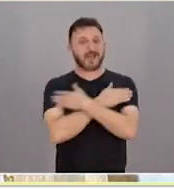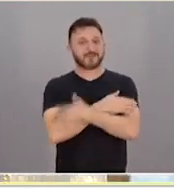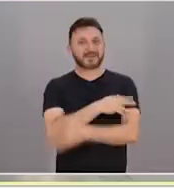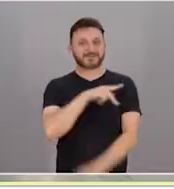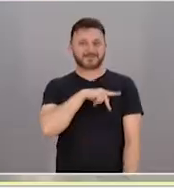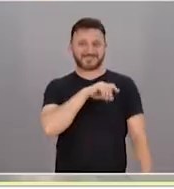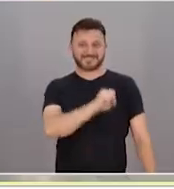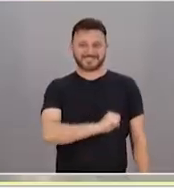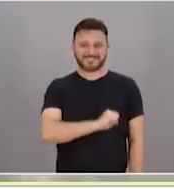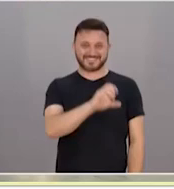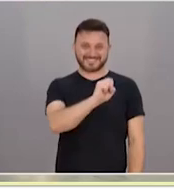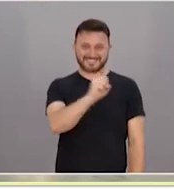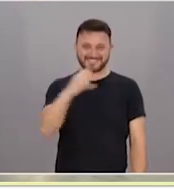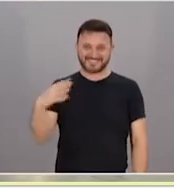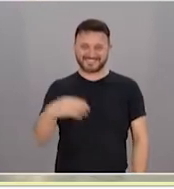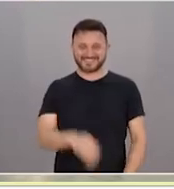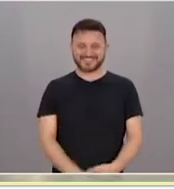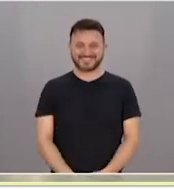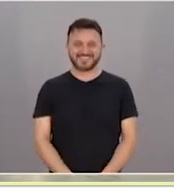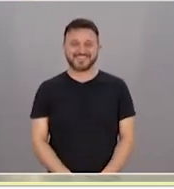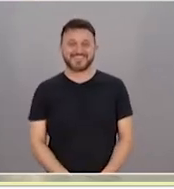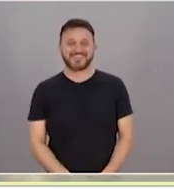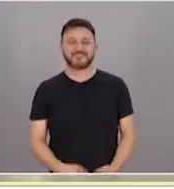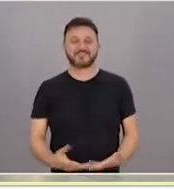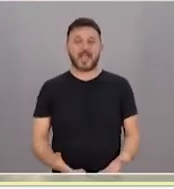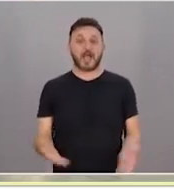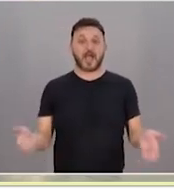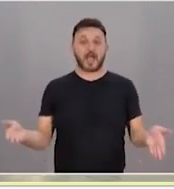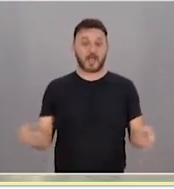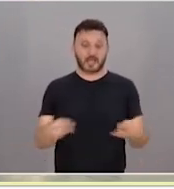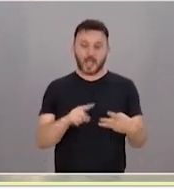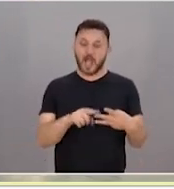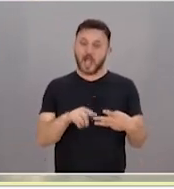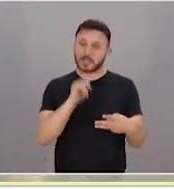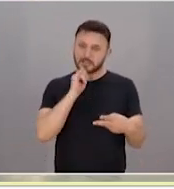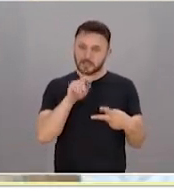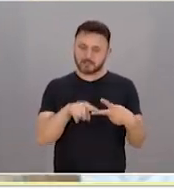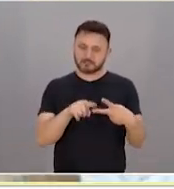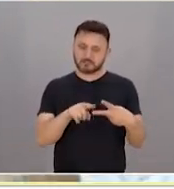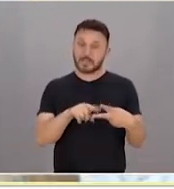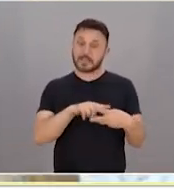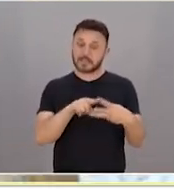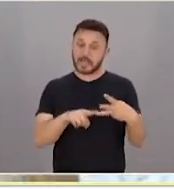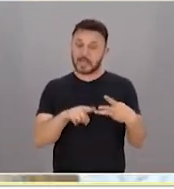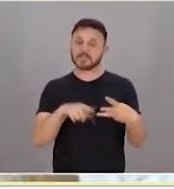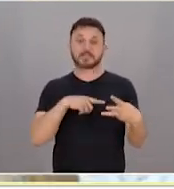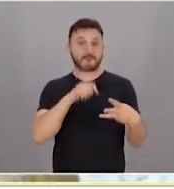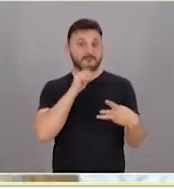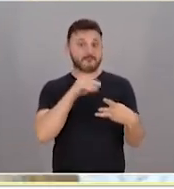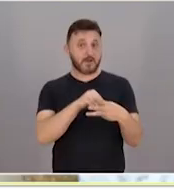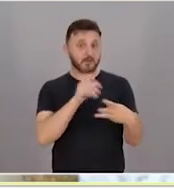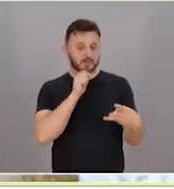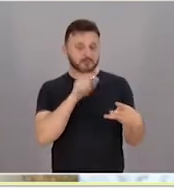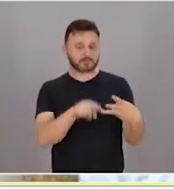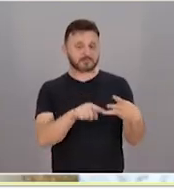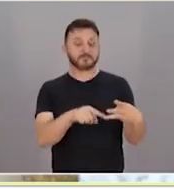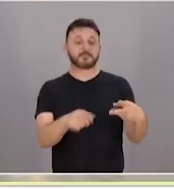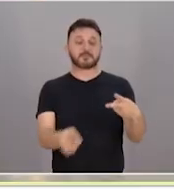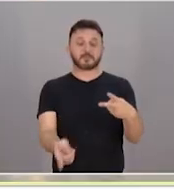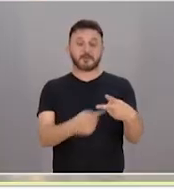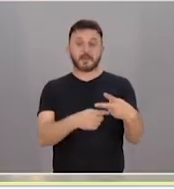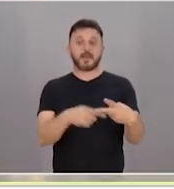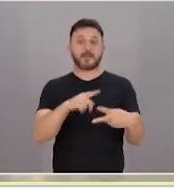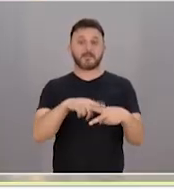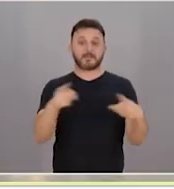Agora, o Papa, ainda estou no segundo ponto da minha homilia, tem o terceiro. Aí você vai falar,